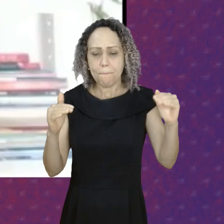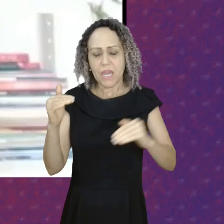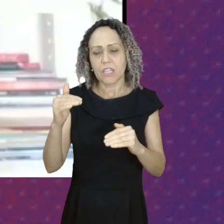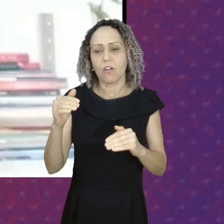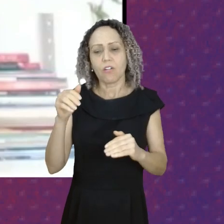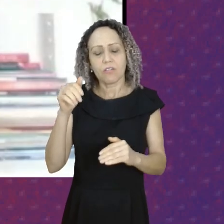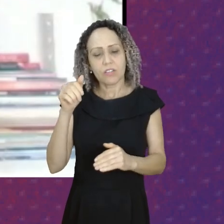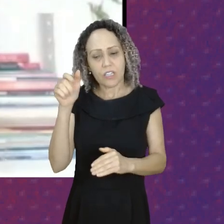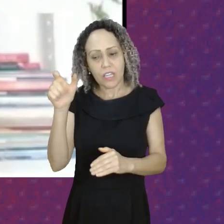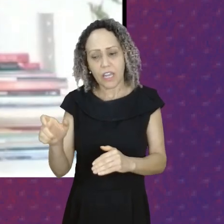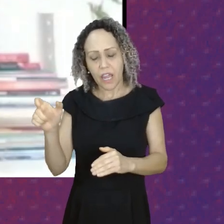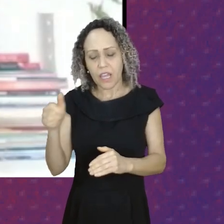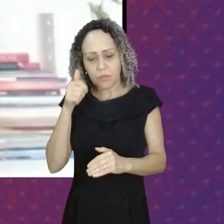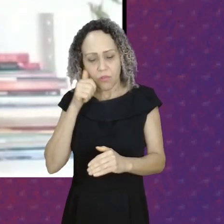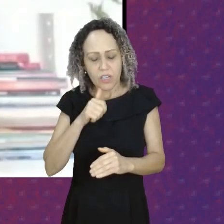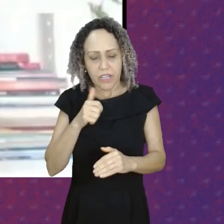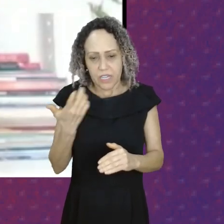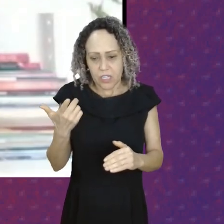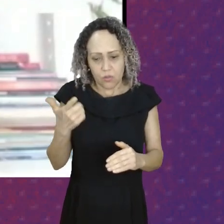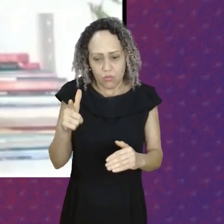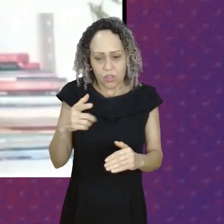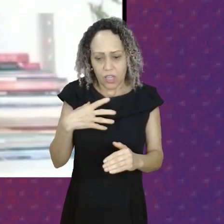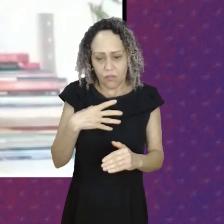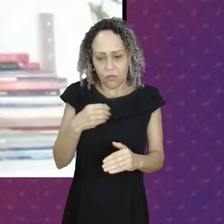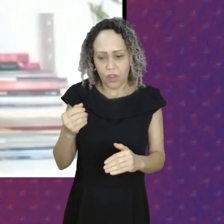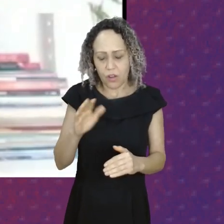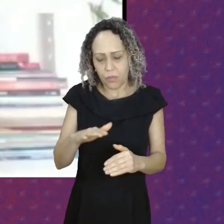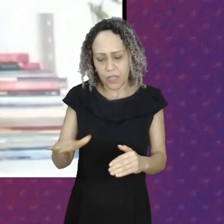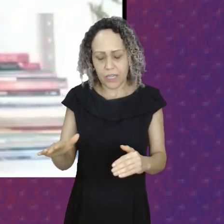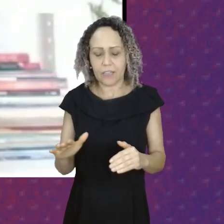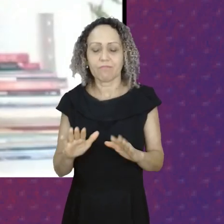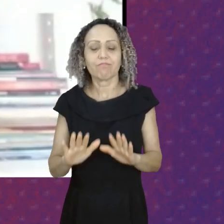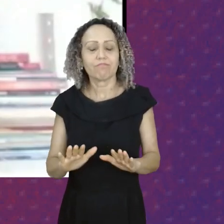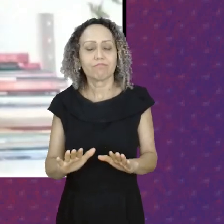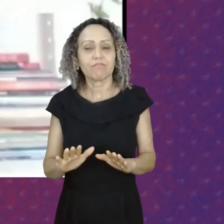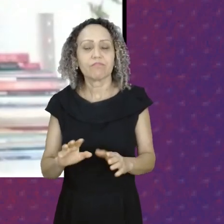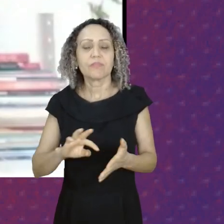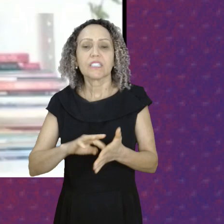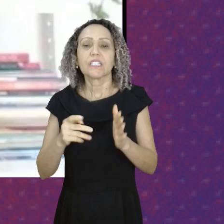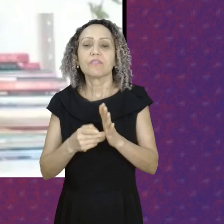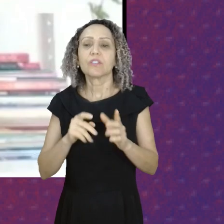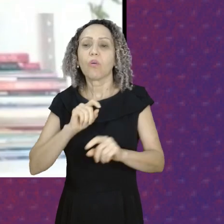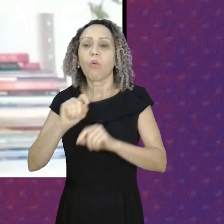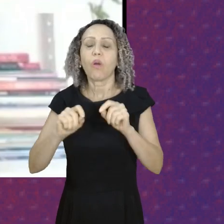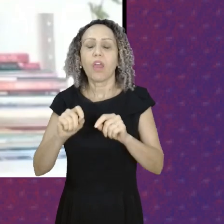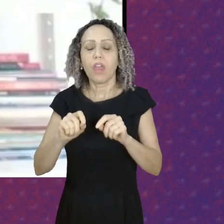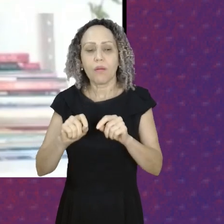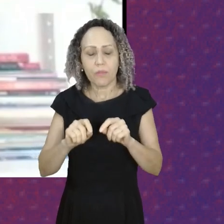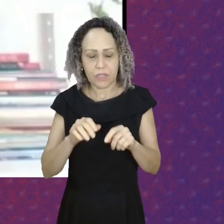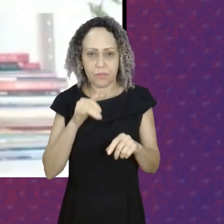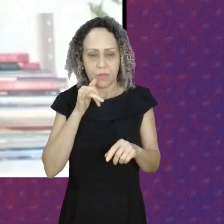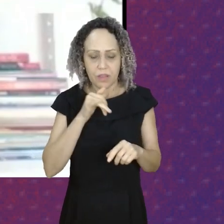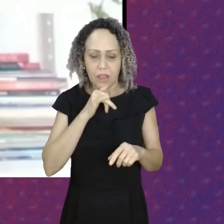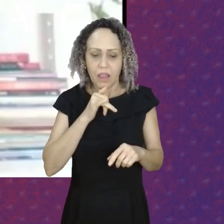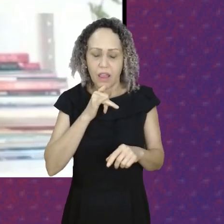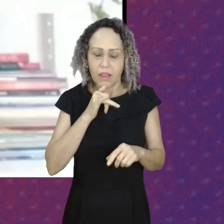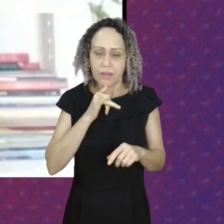o acesso às creches é um elemento fundamental também para